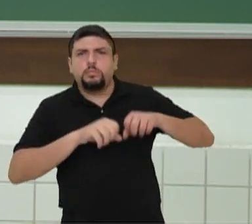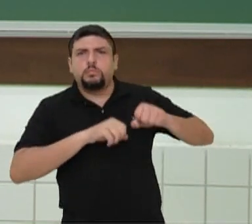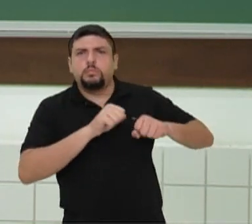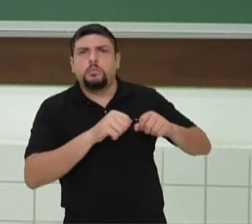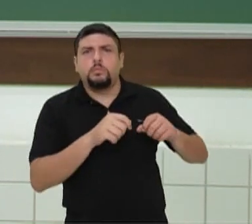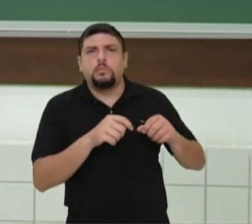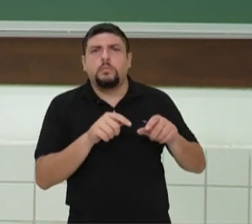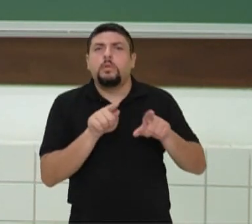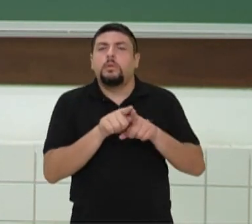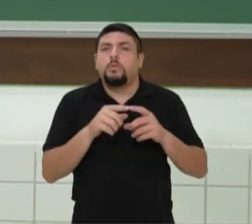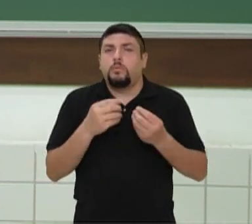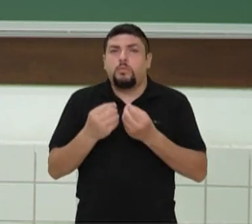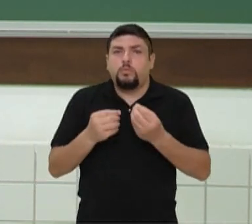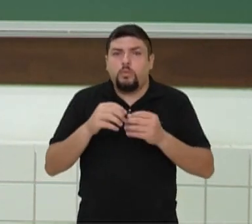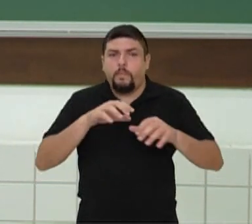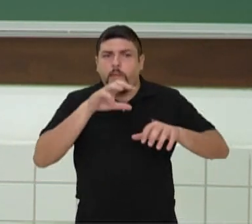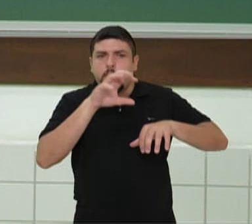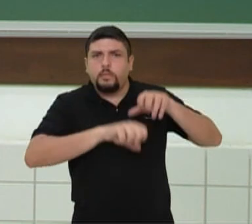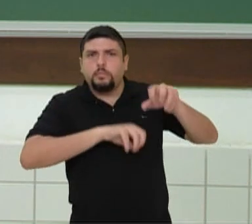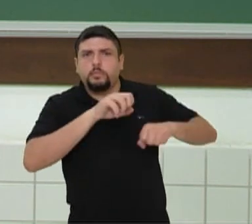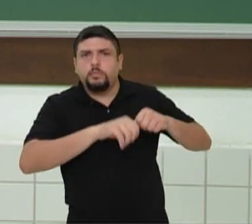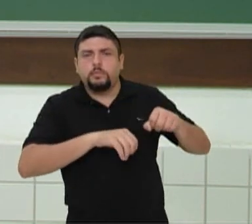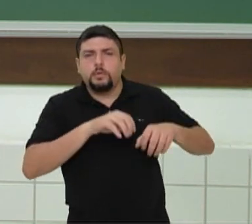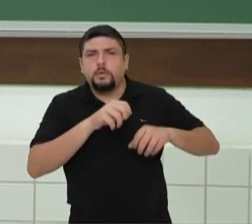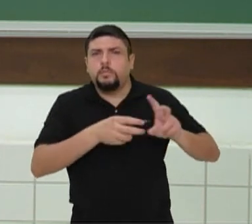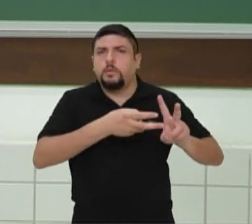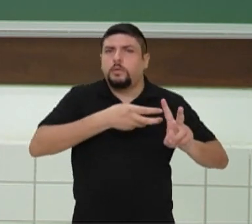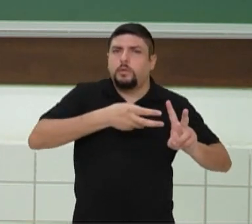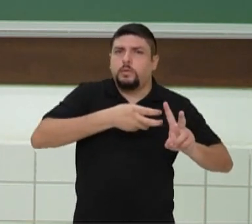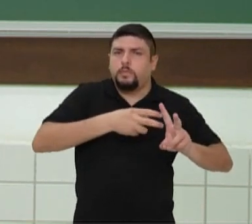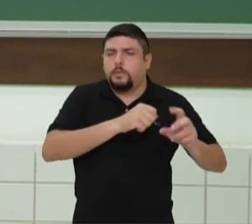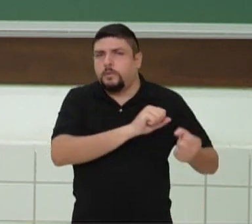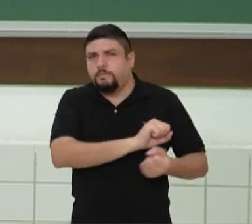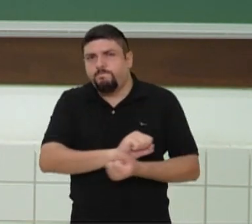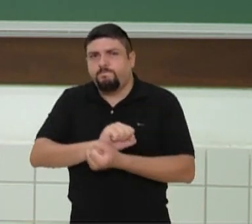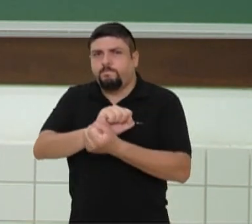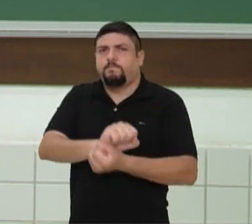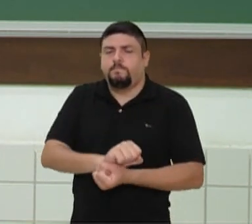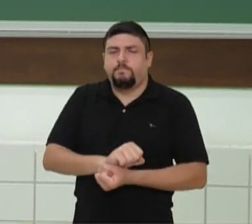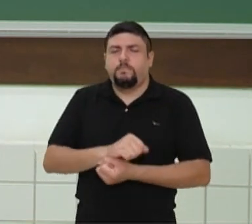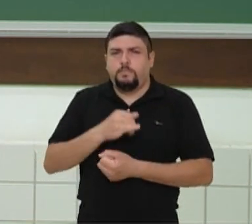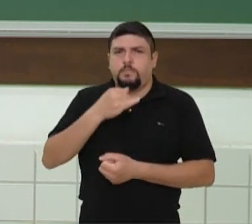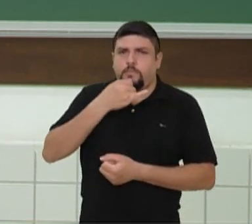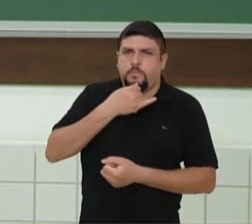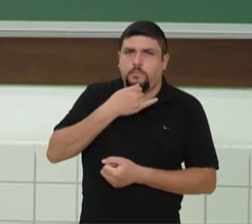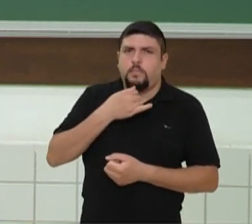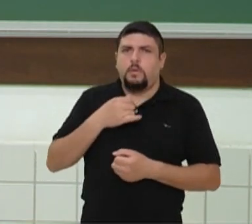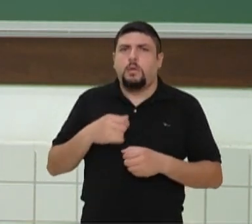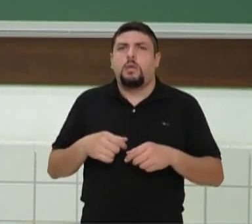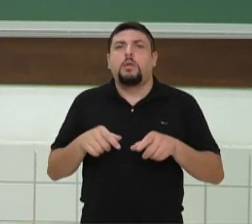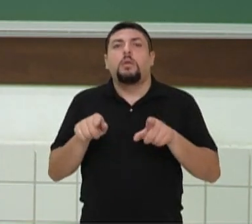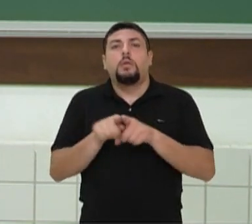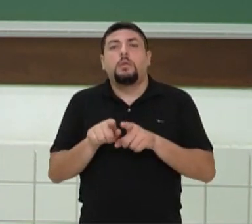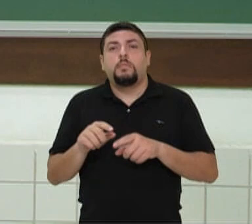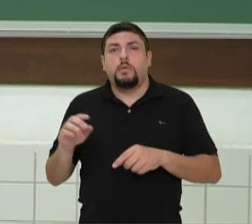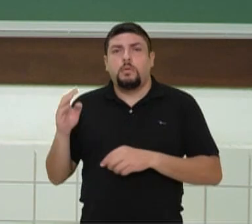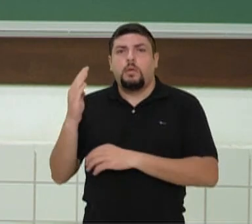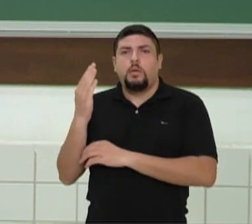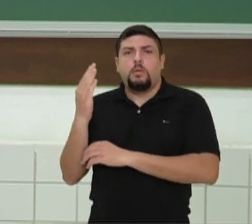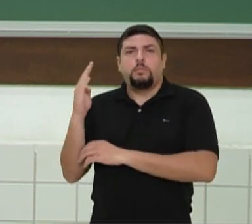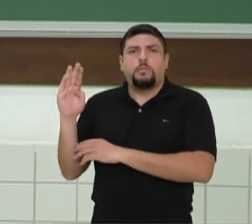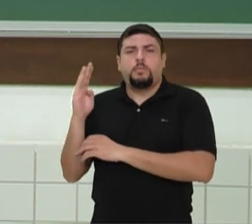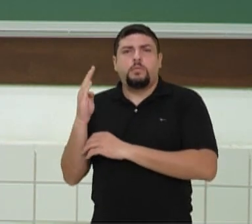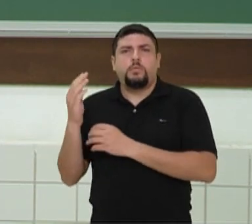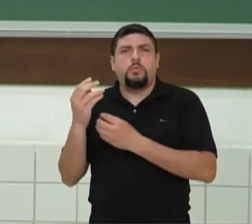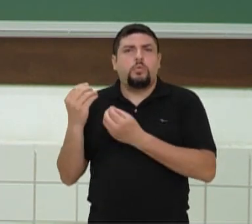indígenas, para o trabalho escravo, né, triste esse momento histórico, e aquele chamado bandeirantismo de